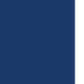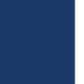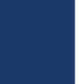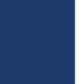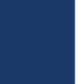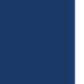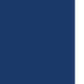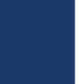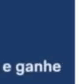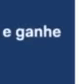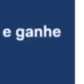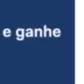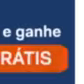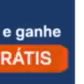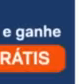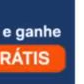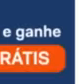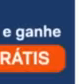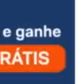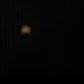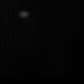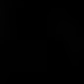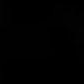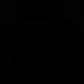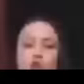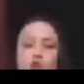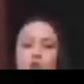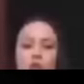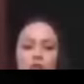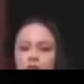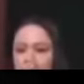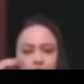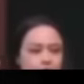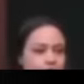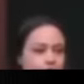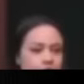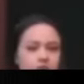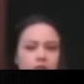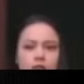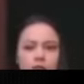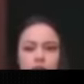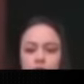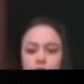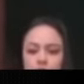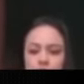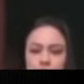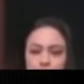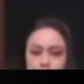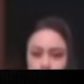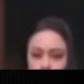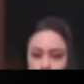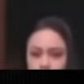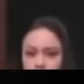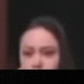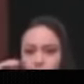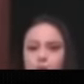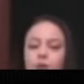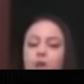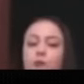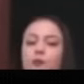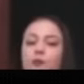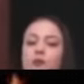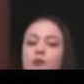impedidos no caso de julgar o presidente Bolsonaro. Né? Mas é só para você 525, entender inciso 3, isso. Como desconsiderando